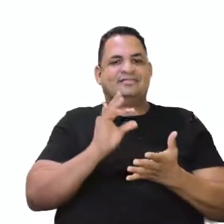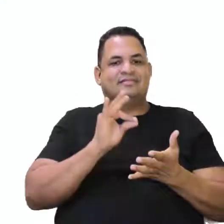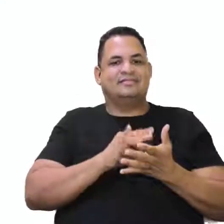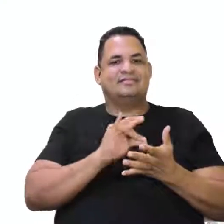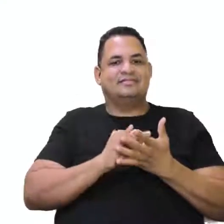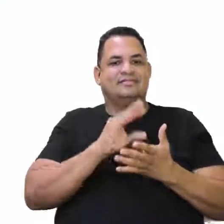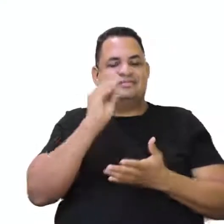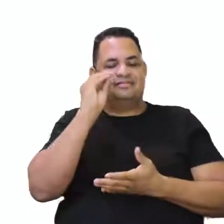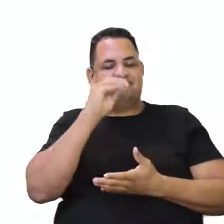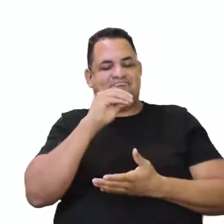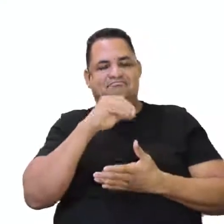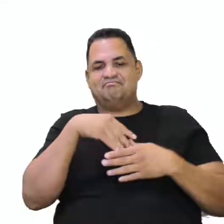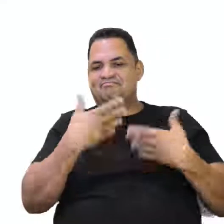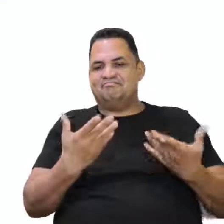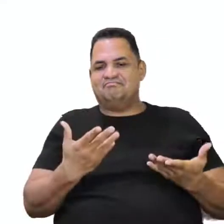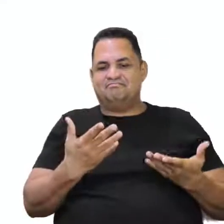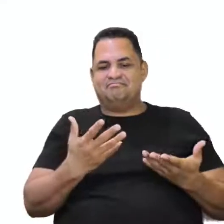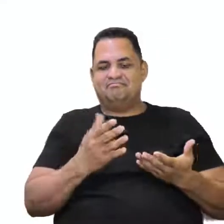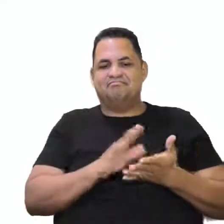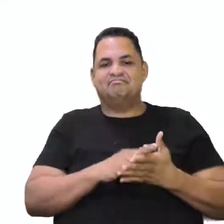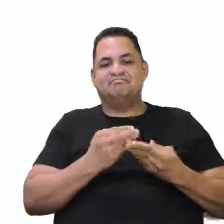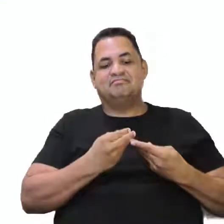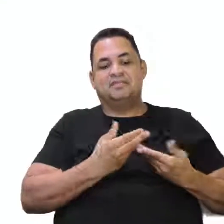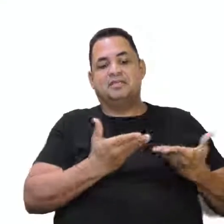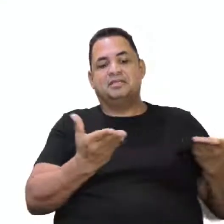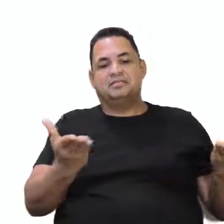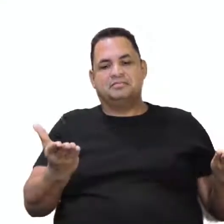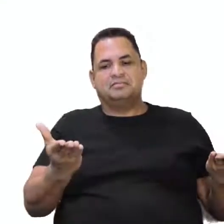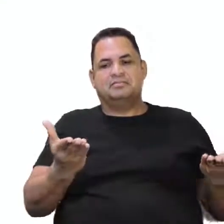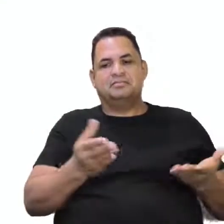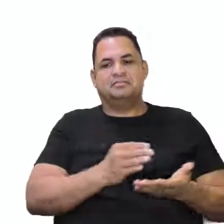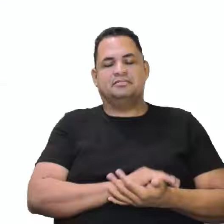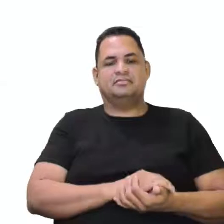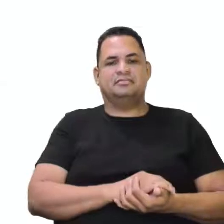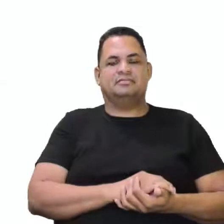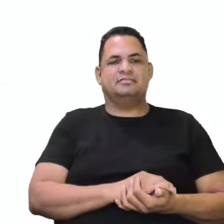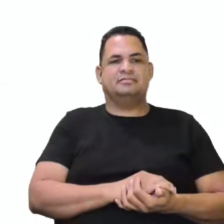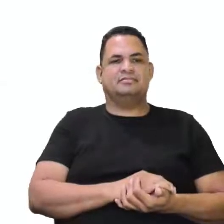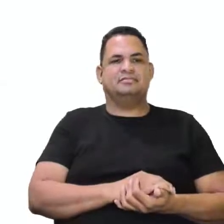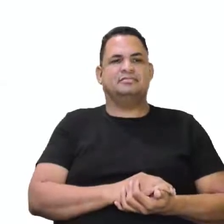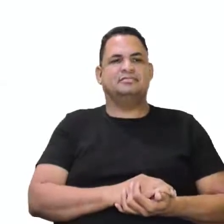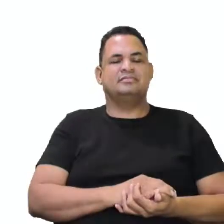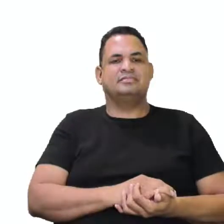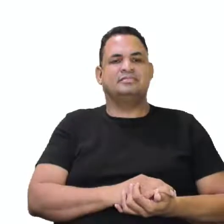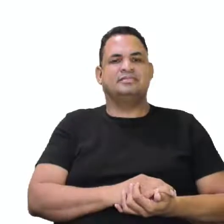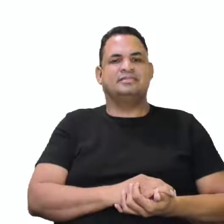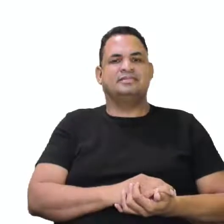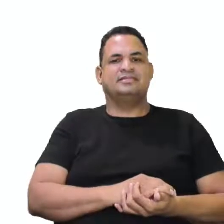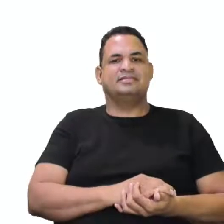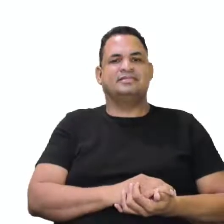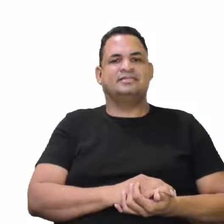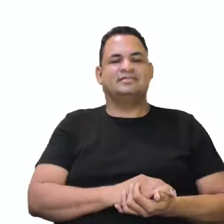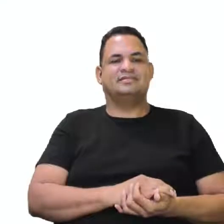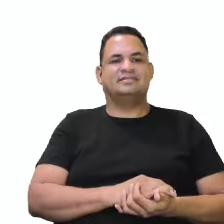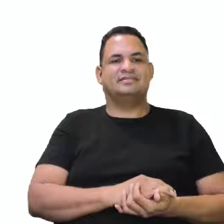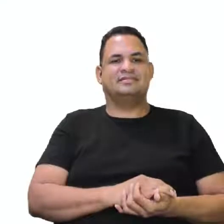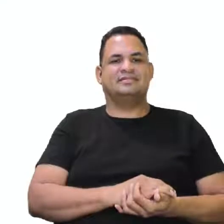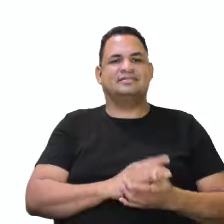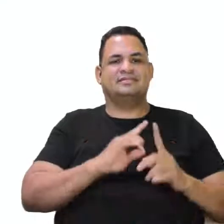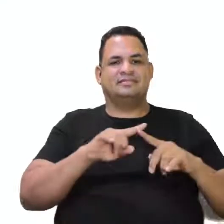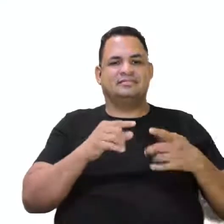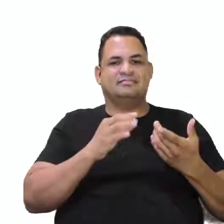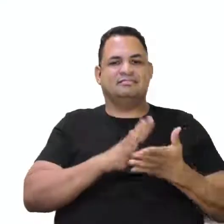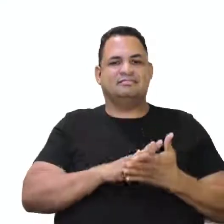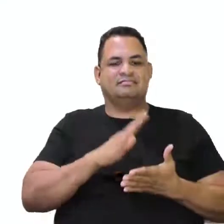totalmente vulnerável, fica totalmente exposto, tá? Ai, caramba, é muito chato,